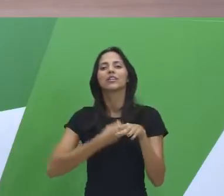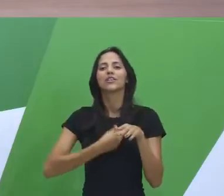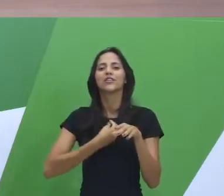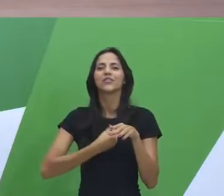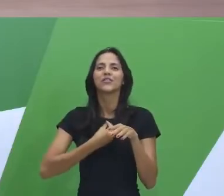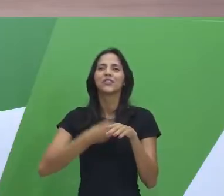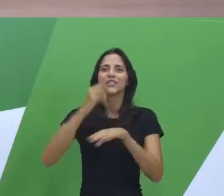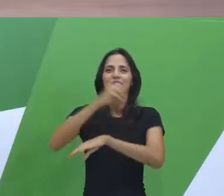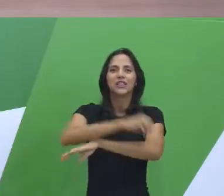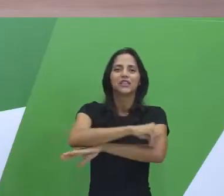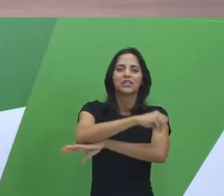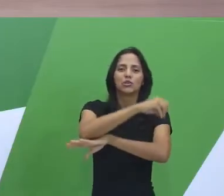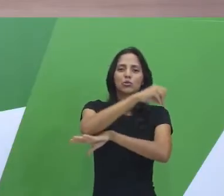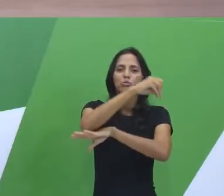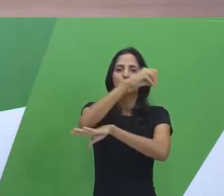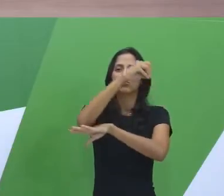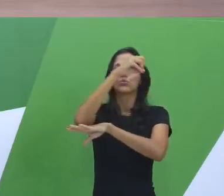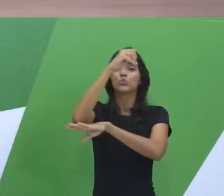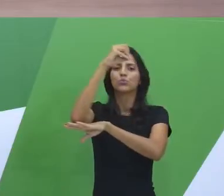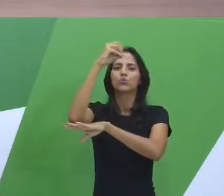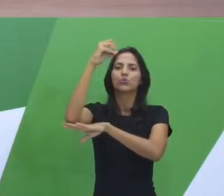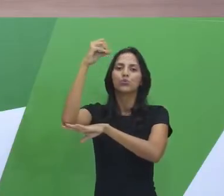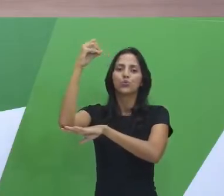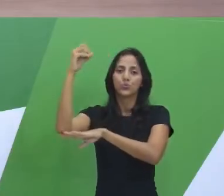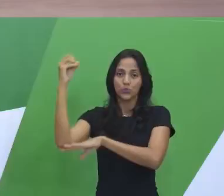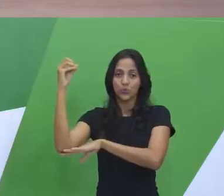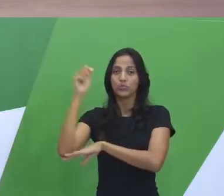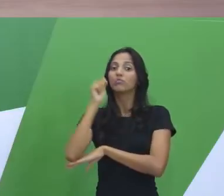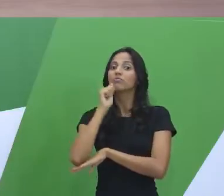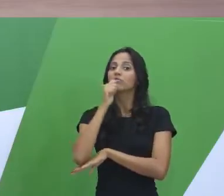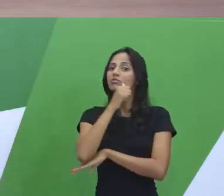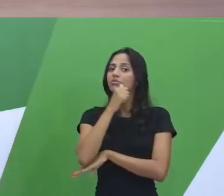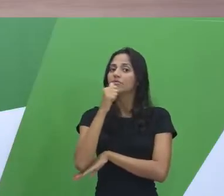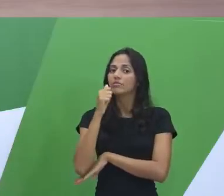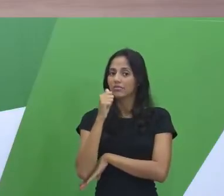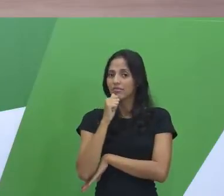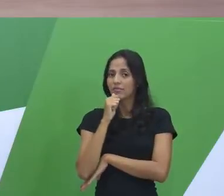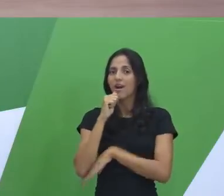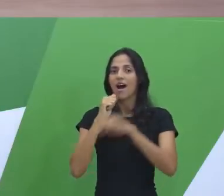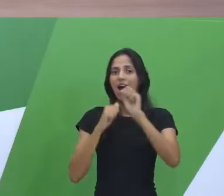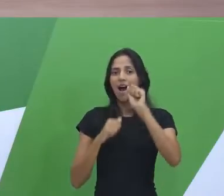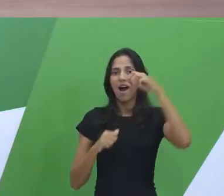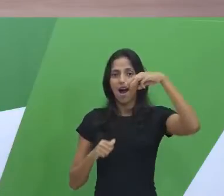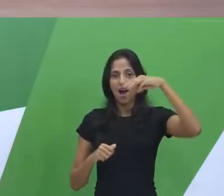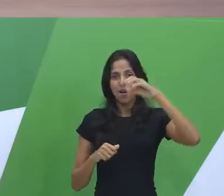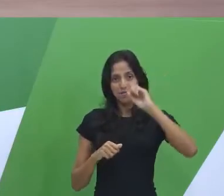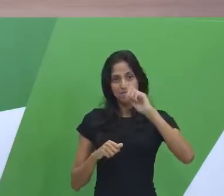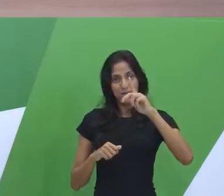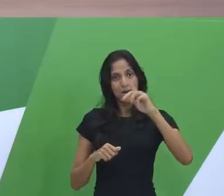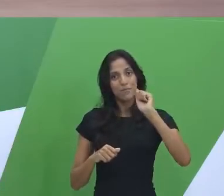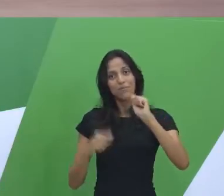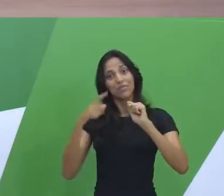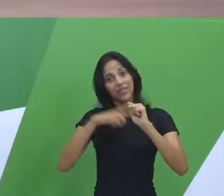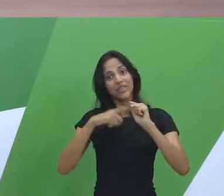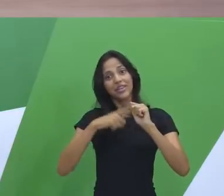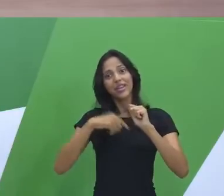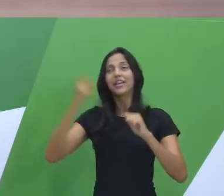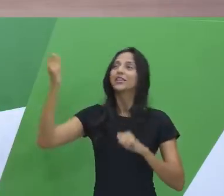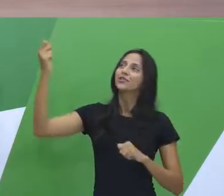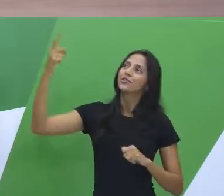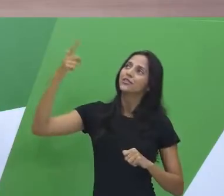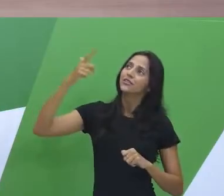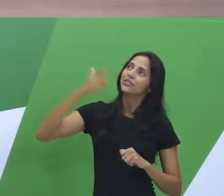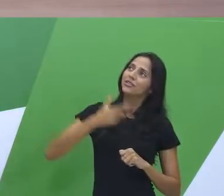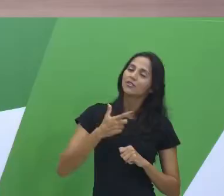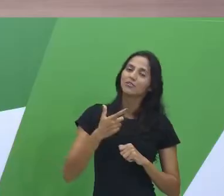vivenciado. No Amapá, nós temos a linha imaginária e um relógio do sol. Uma